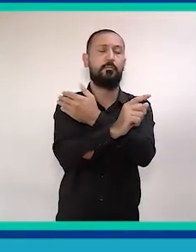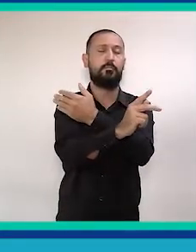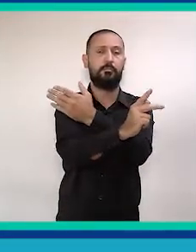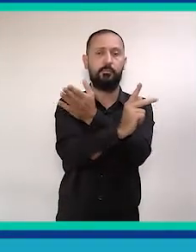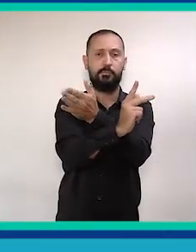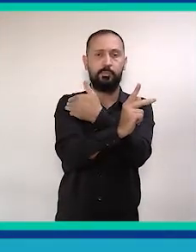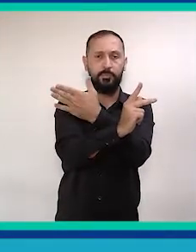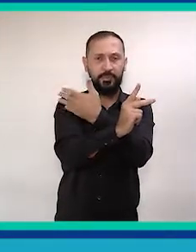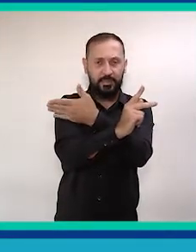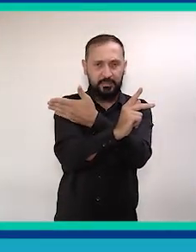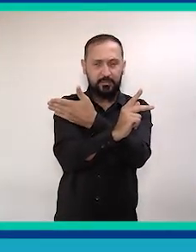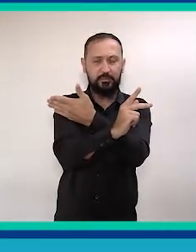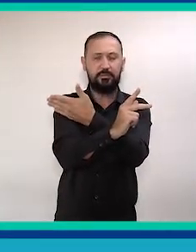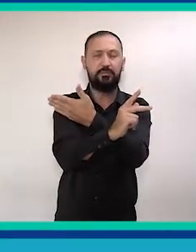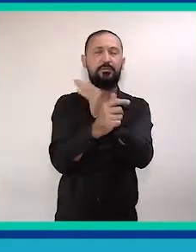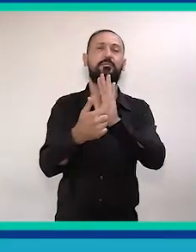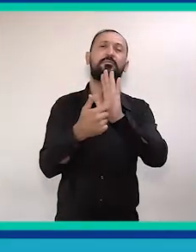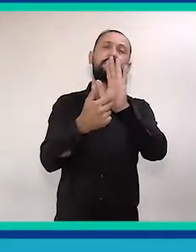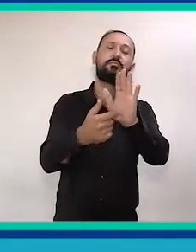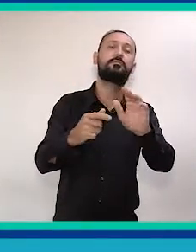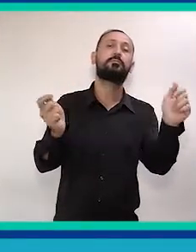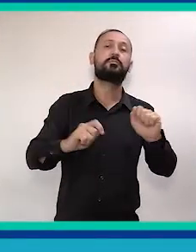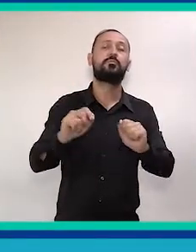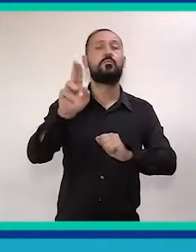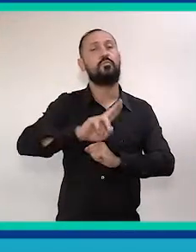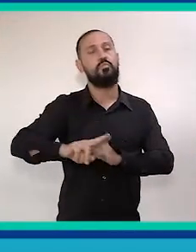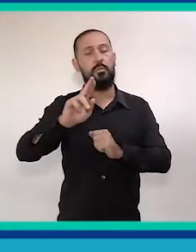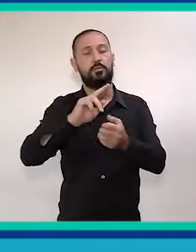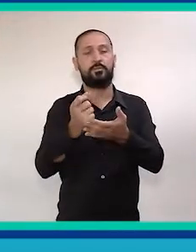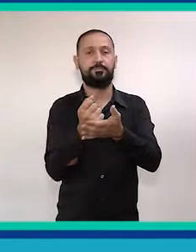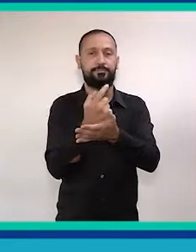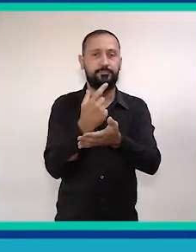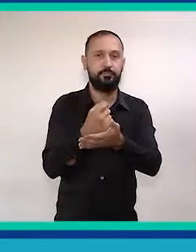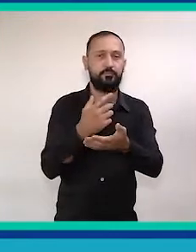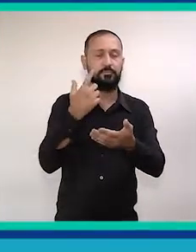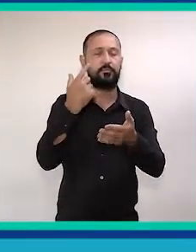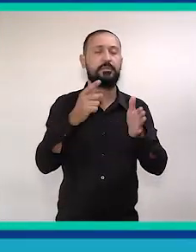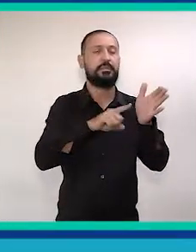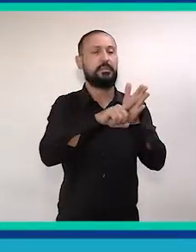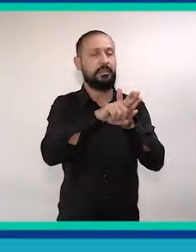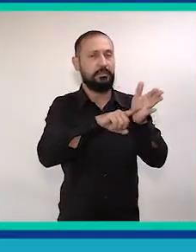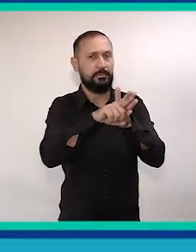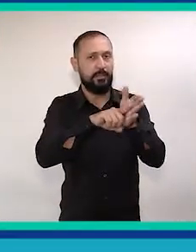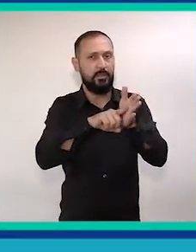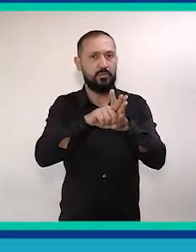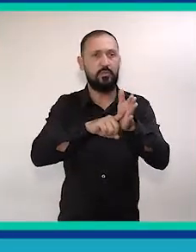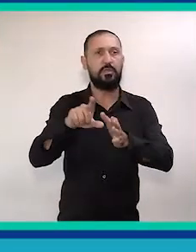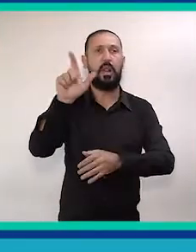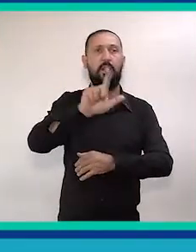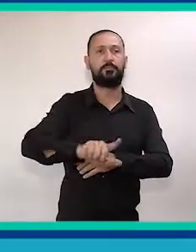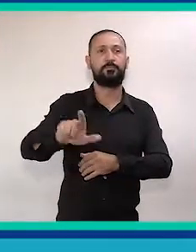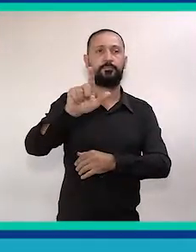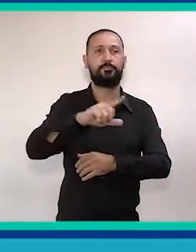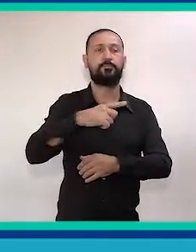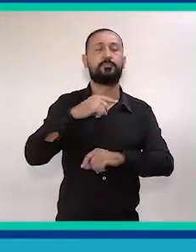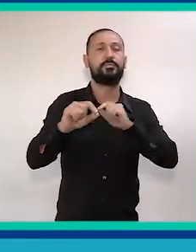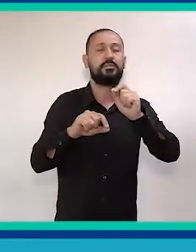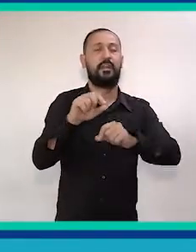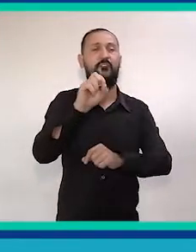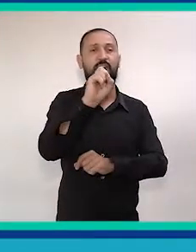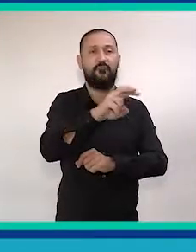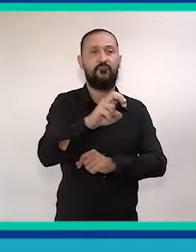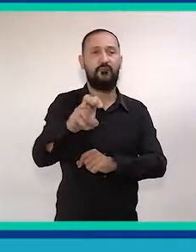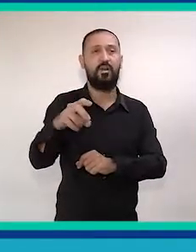ou da região do Pantanal, que apresentasse algum poder farmacológico. Então, pela literatura, a gente sabe